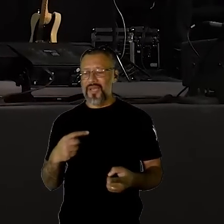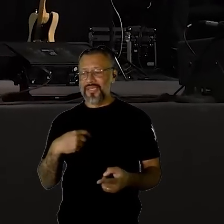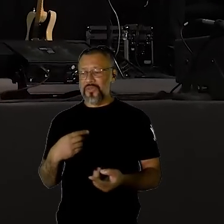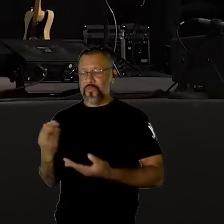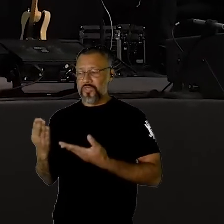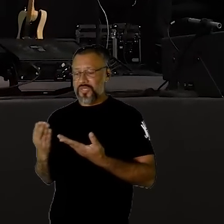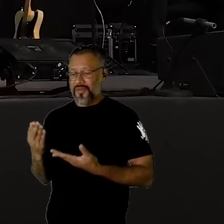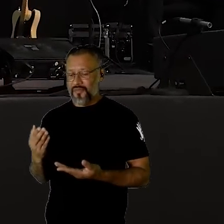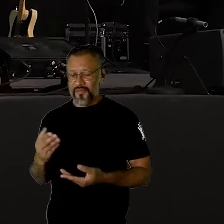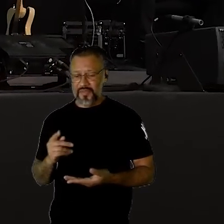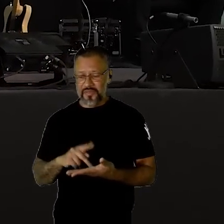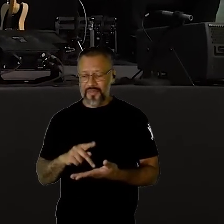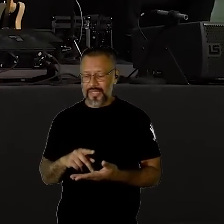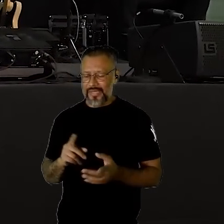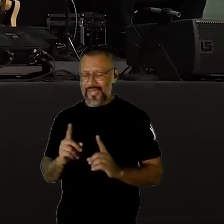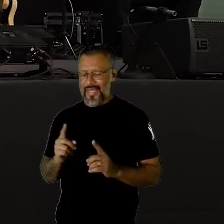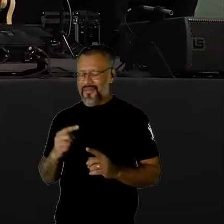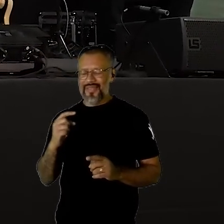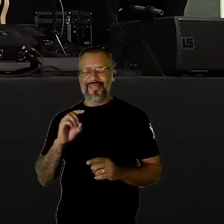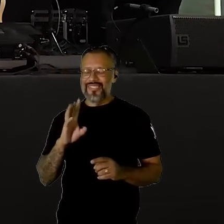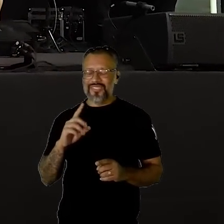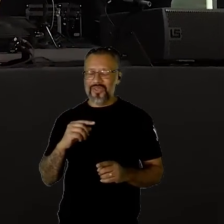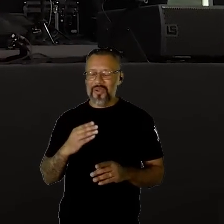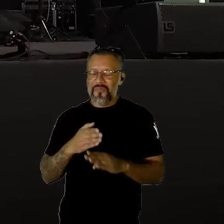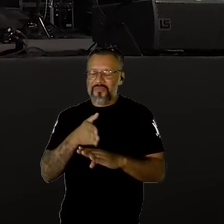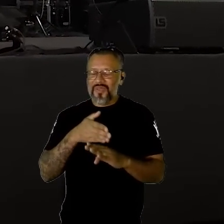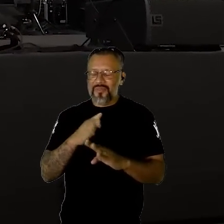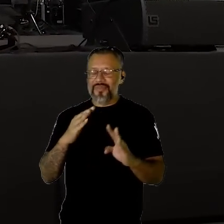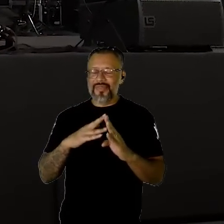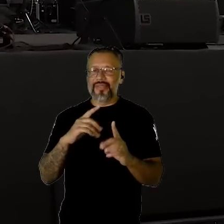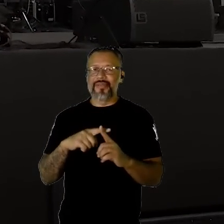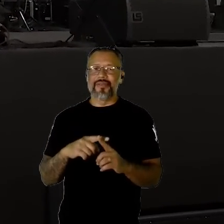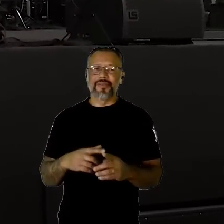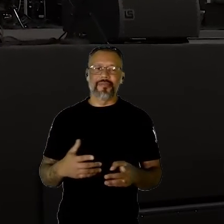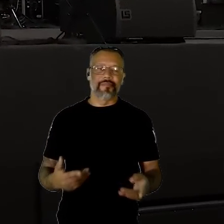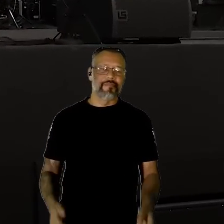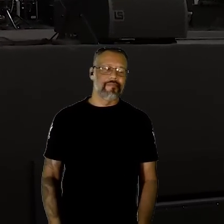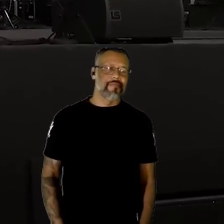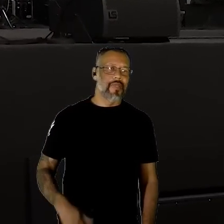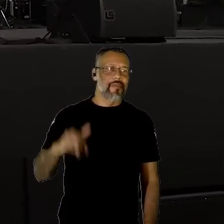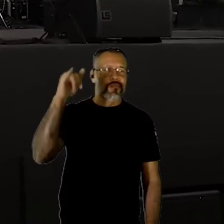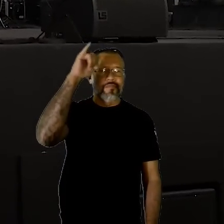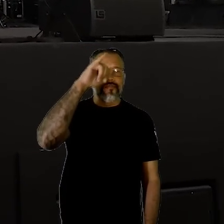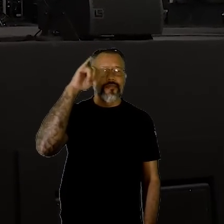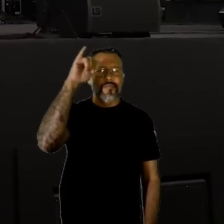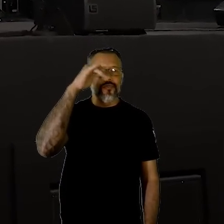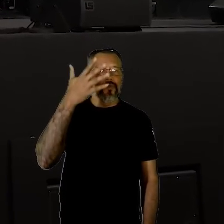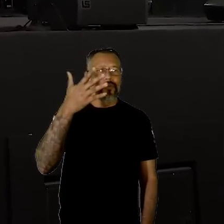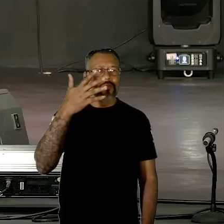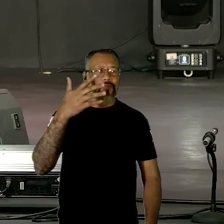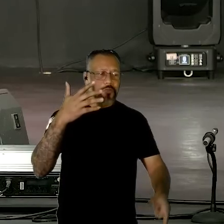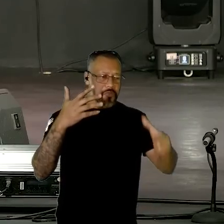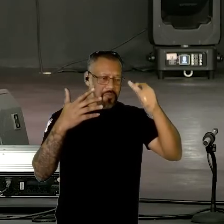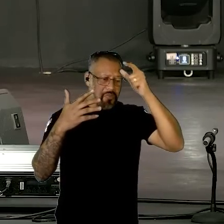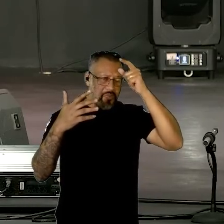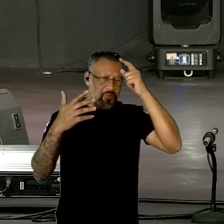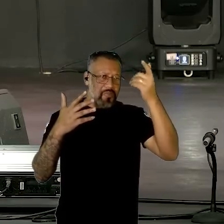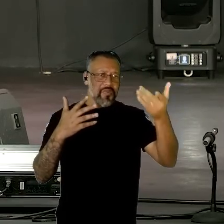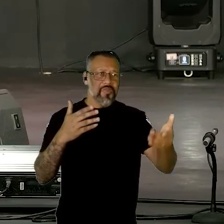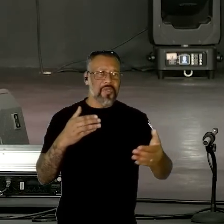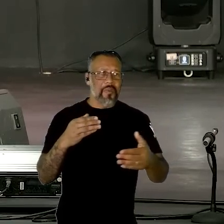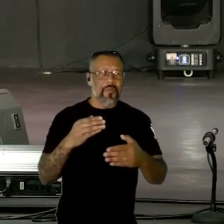continuar indo seu tonto o diabo vai entrar com tudo e vai arrebentar você